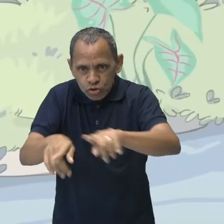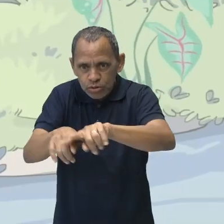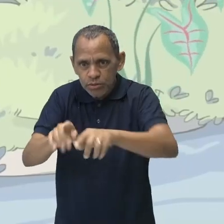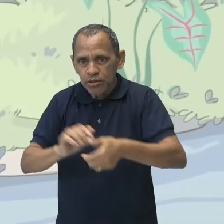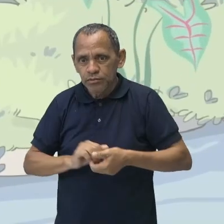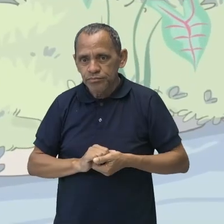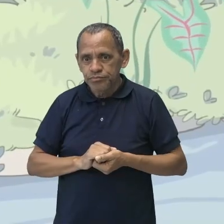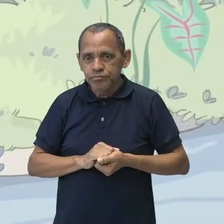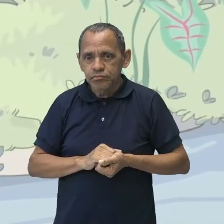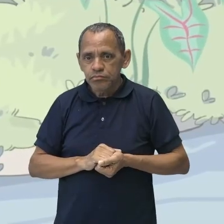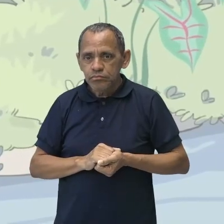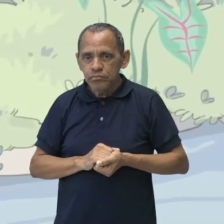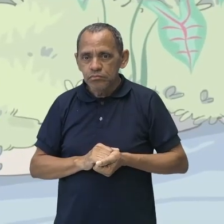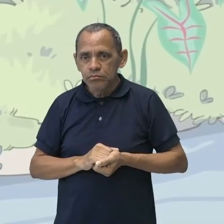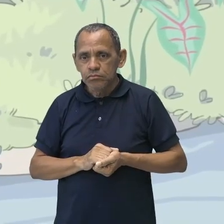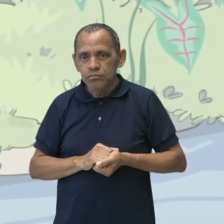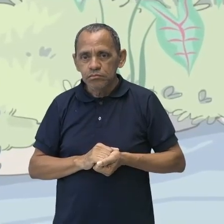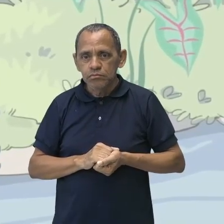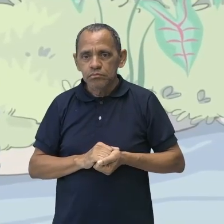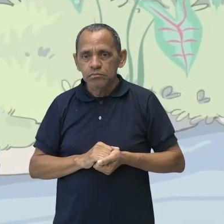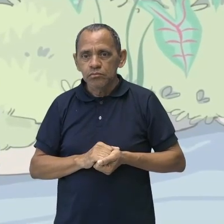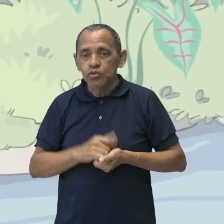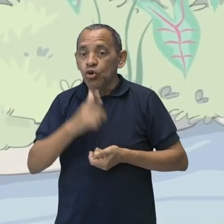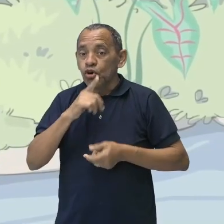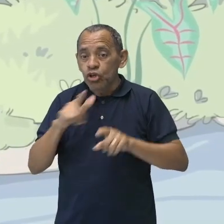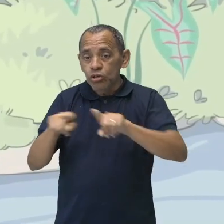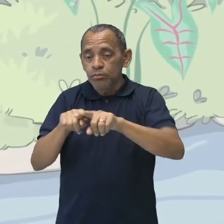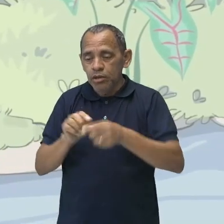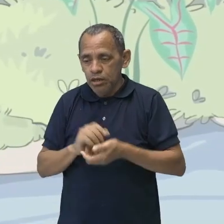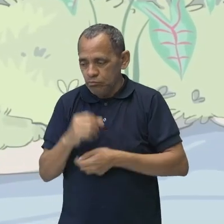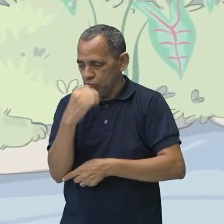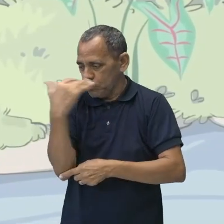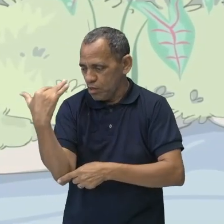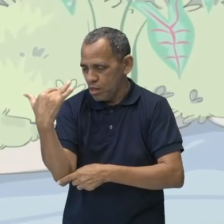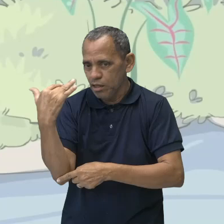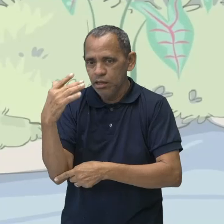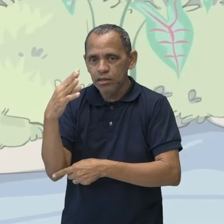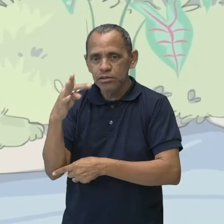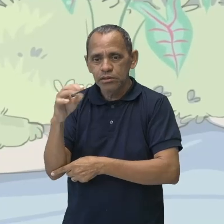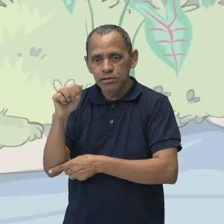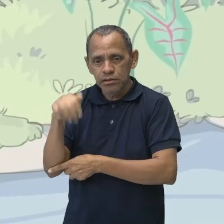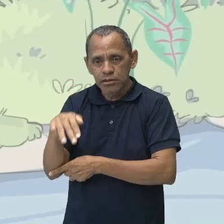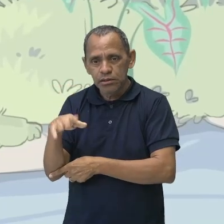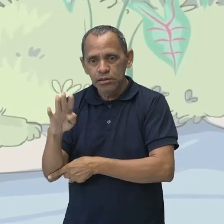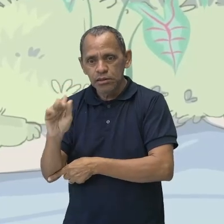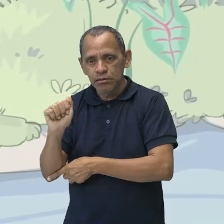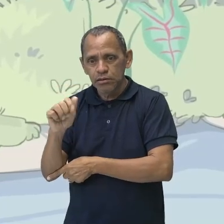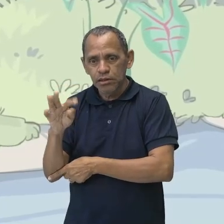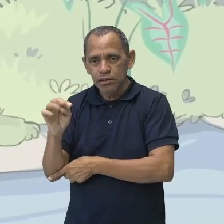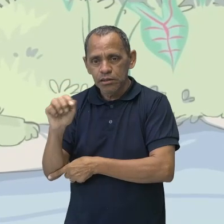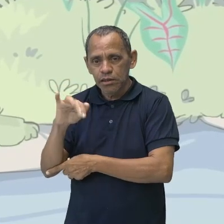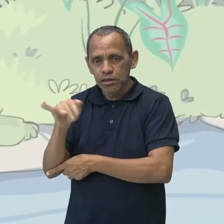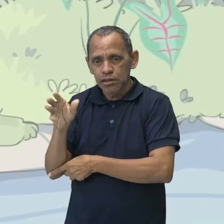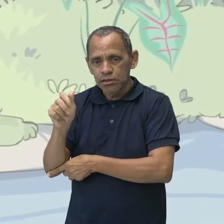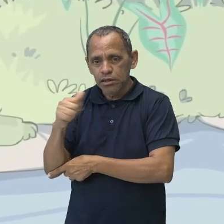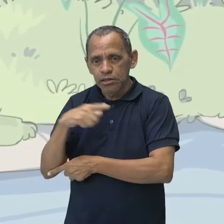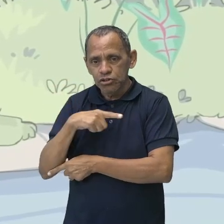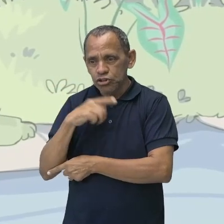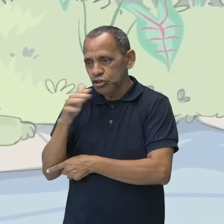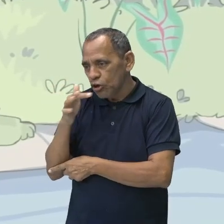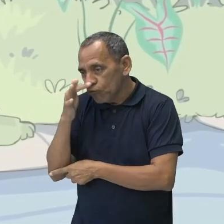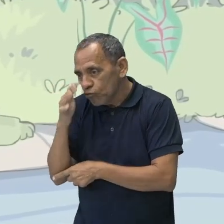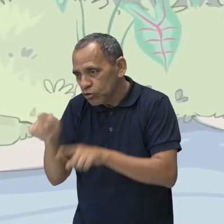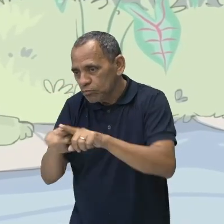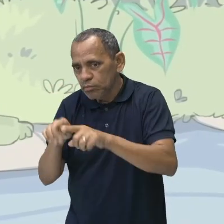tinha folhas que simbolizavam o amor eterno entre o casal. Os habitantes da Amazônia acreditam que onde a